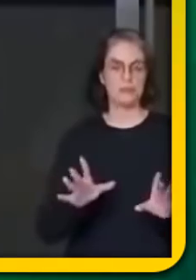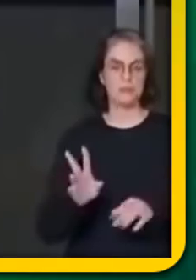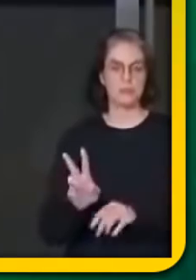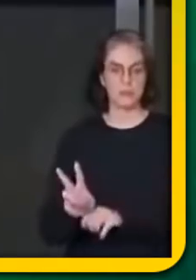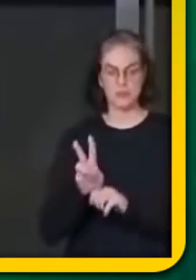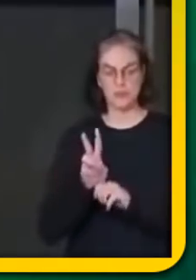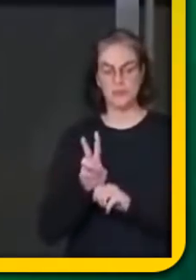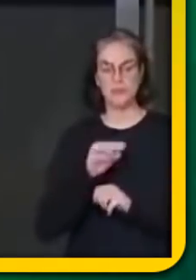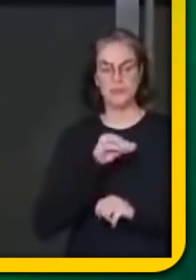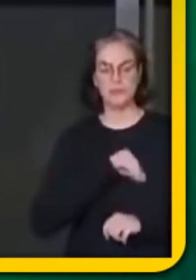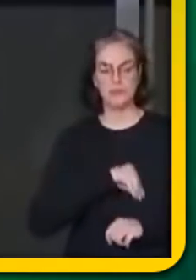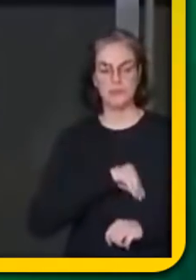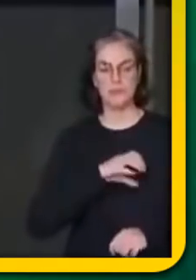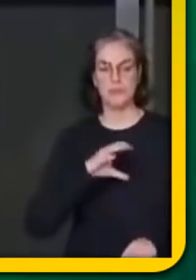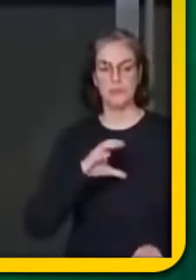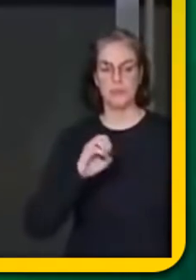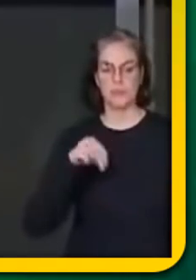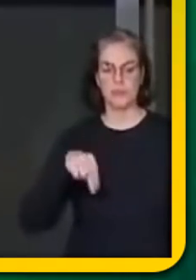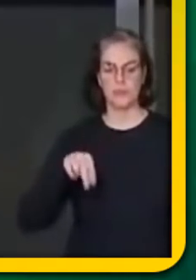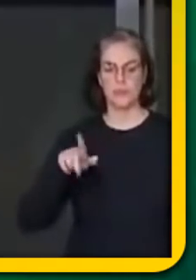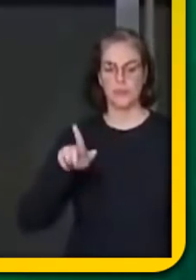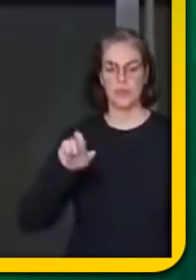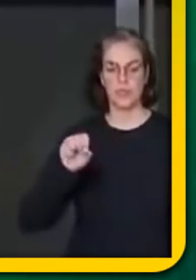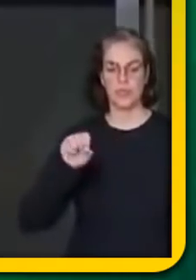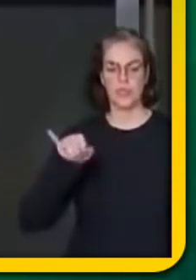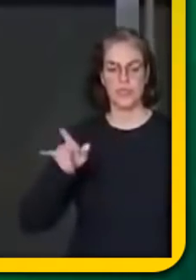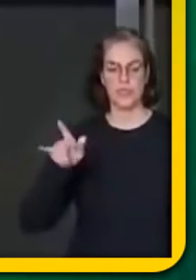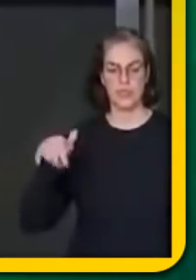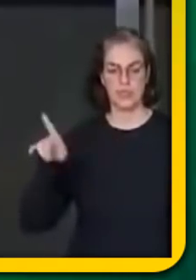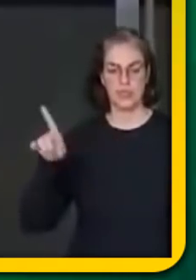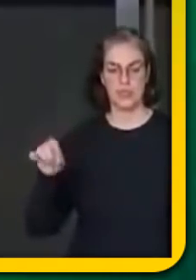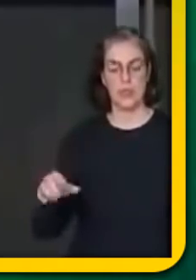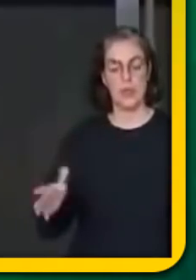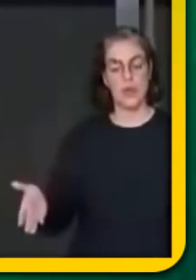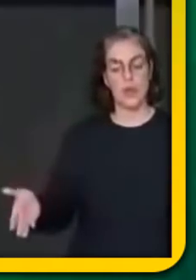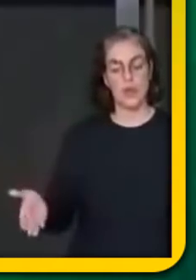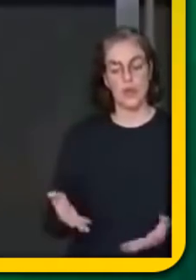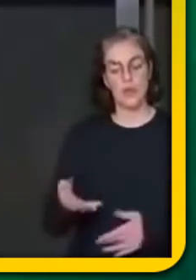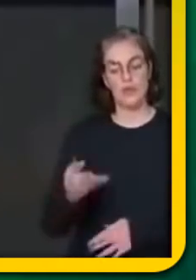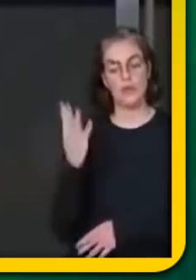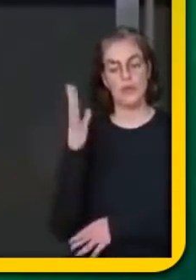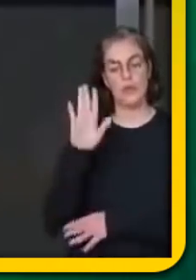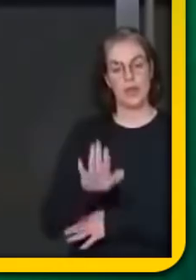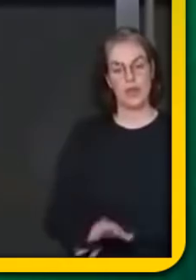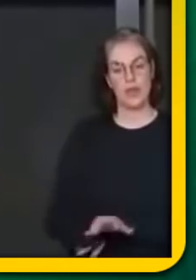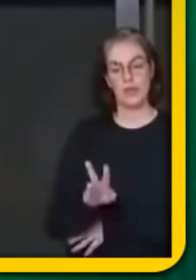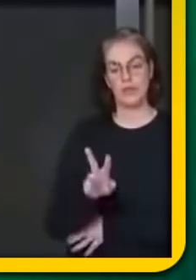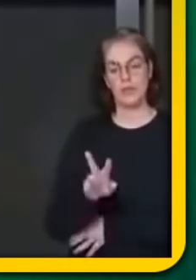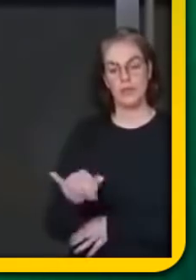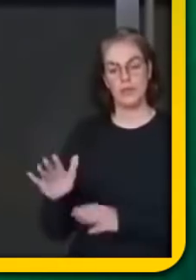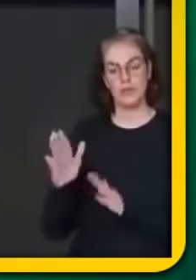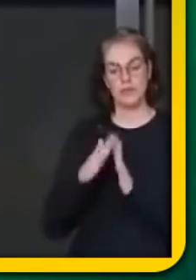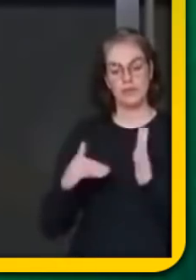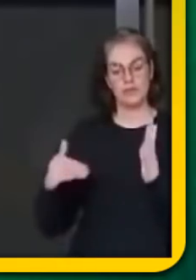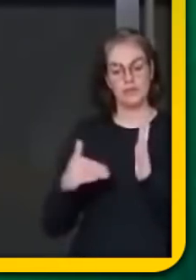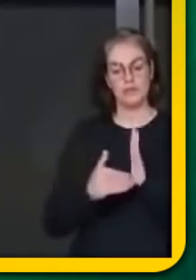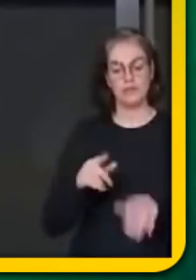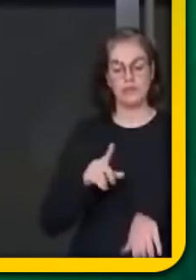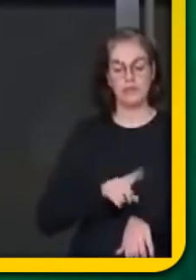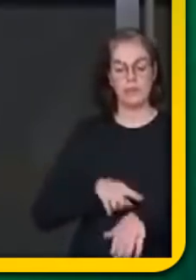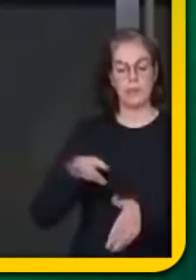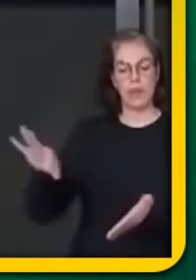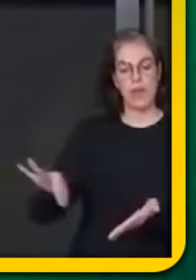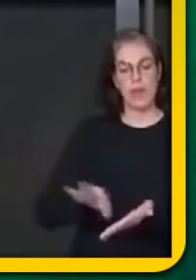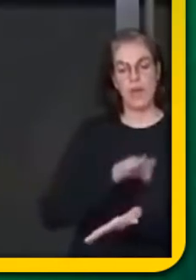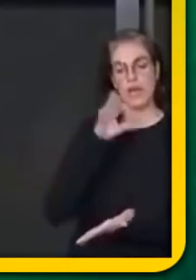texto que vão ser revelados às 16 horas, hoje no Palácio do Planalto, mas já fica aqui o compromisso do presidente